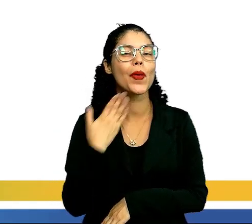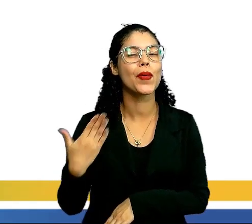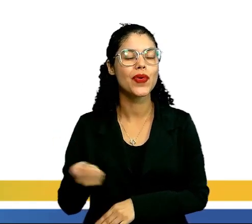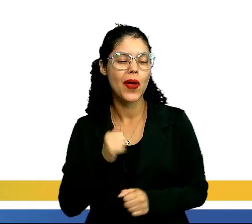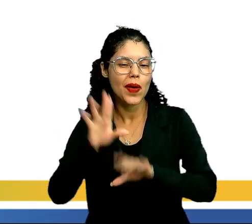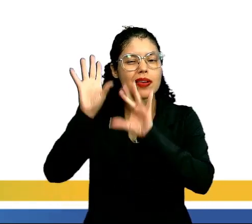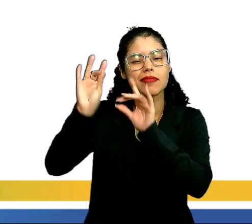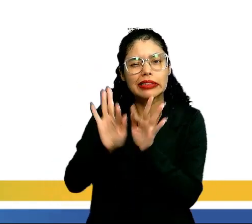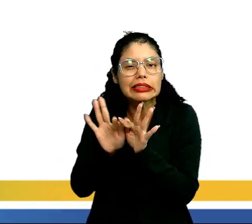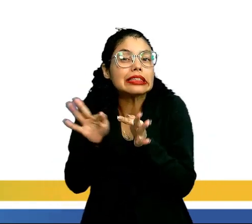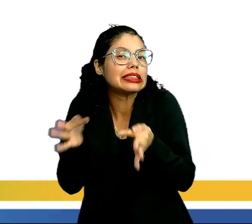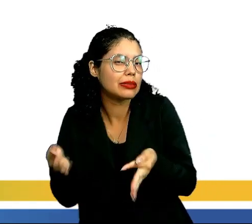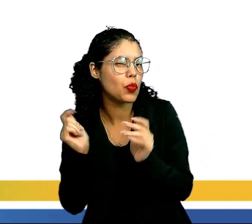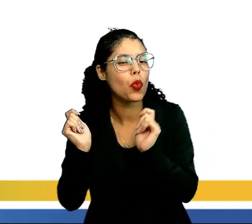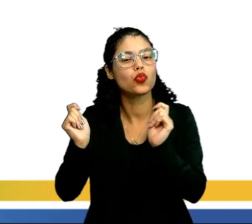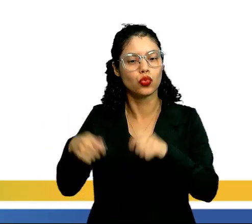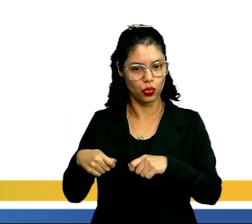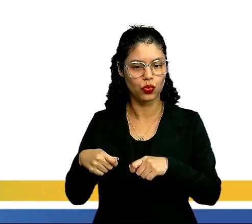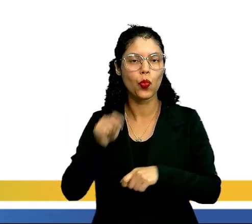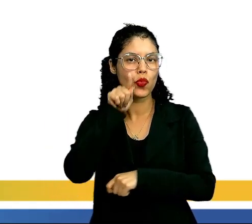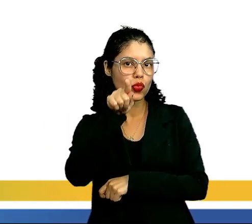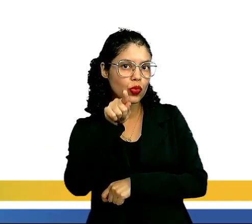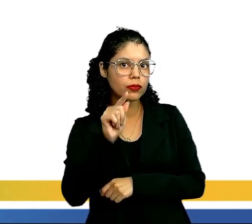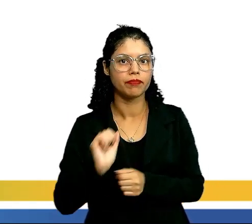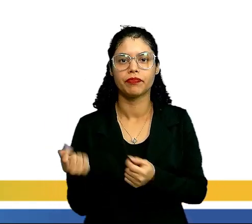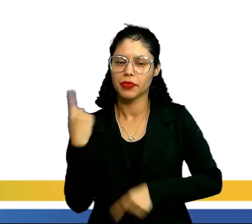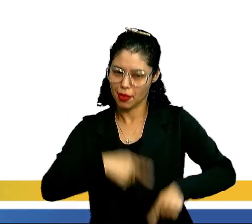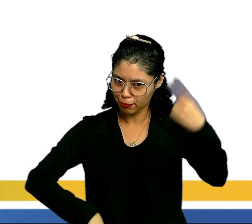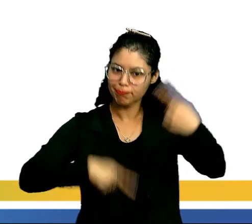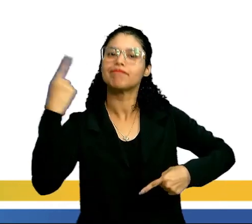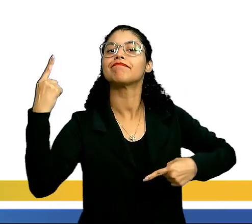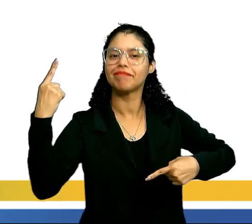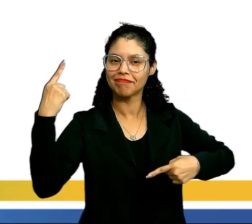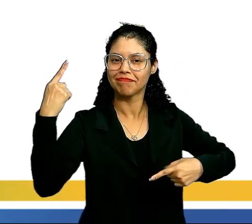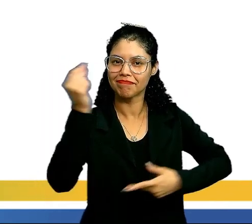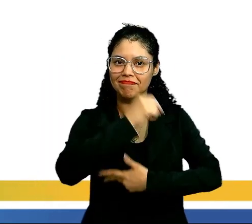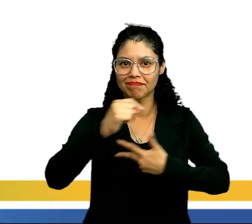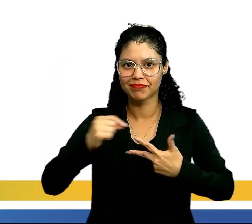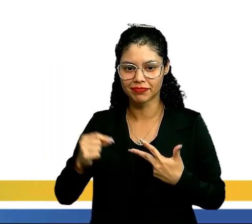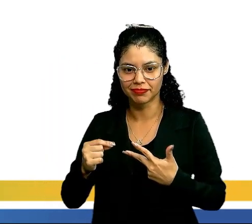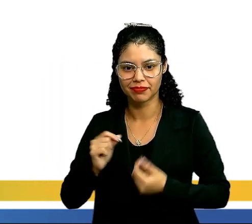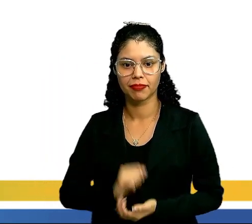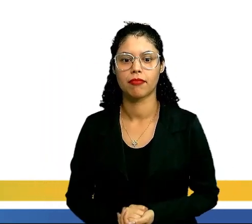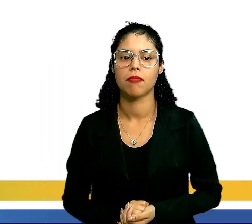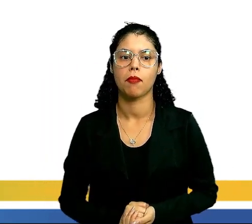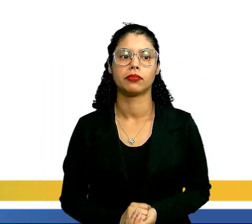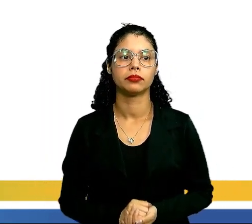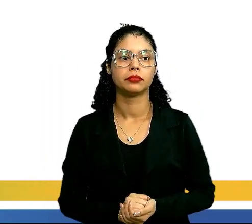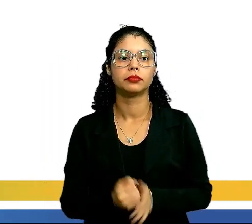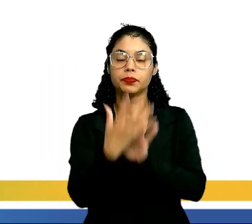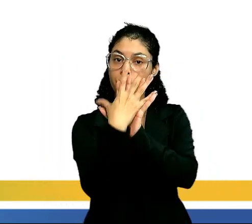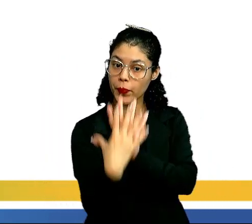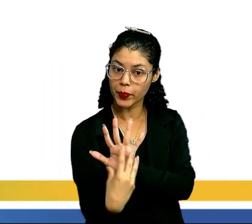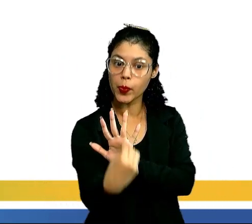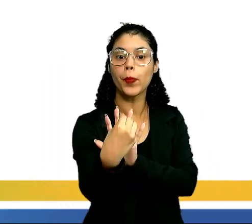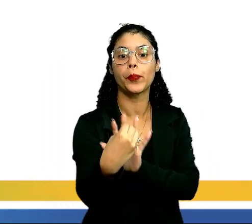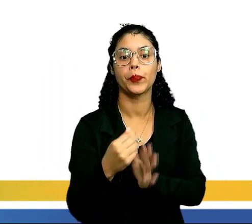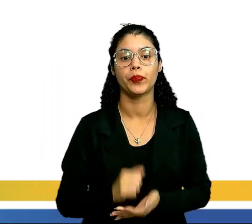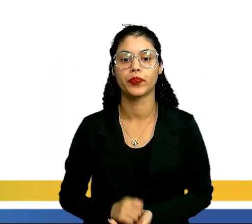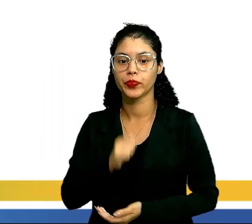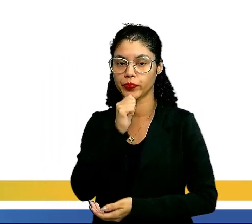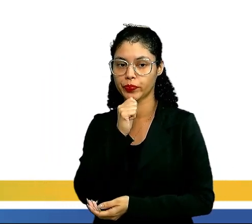forma mais simples possível para vocês arrasarem aí no Enem. Primeiro, a projeção